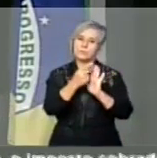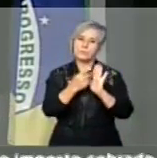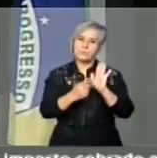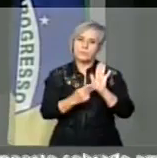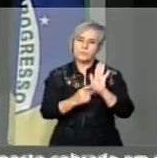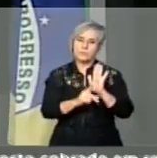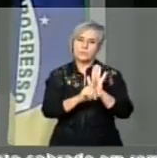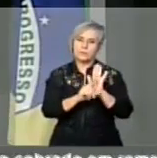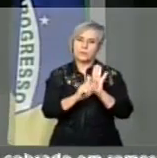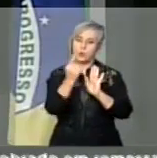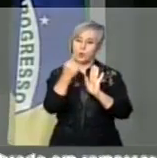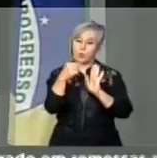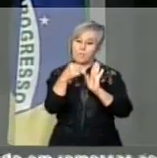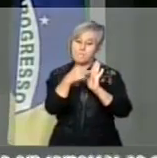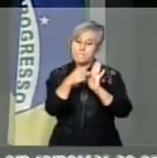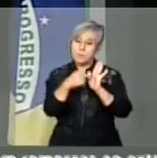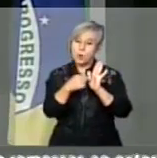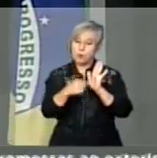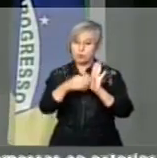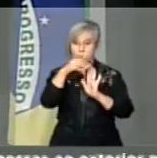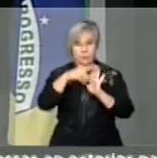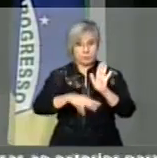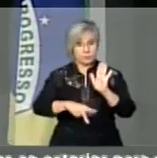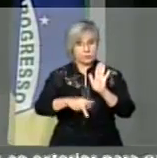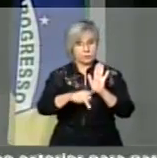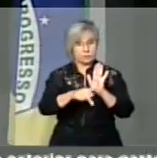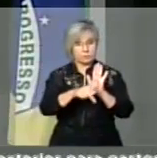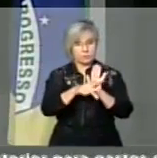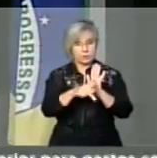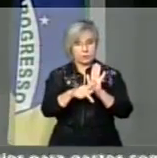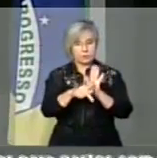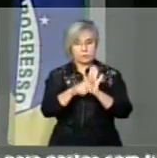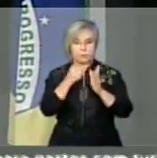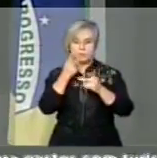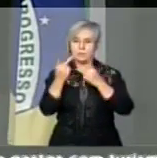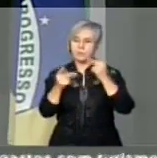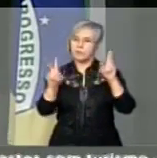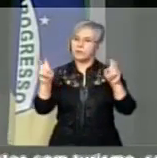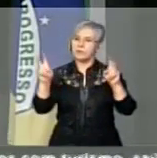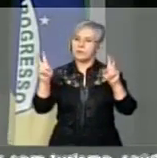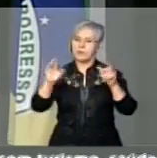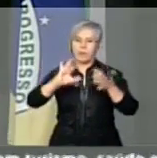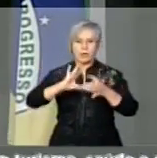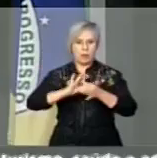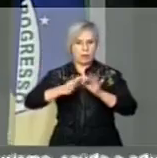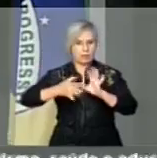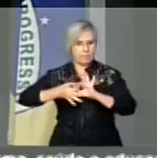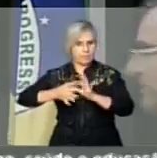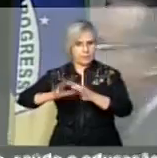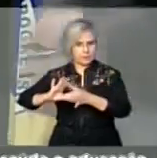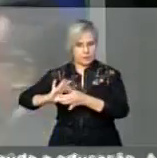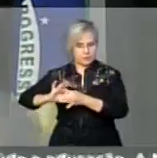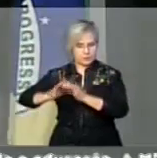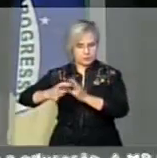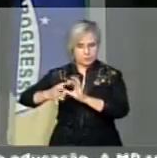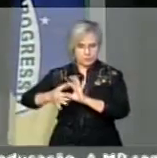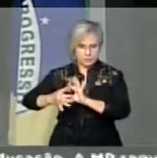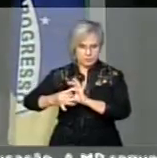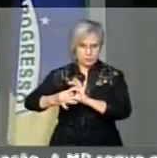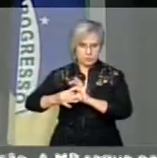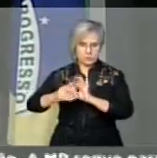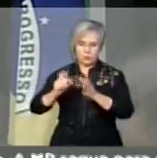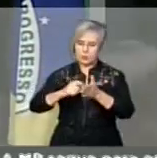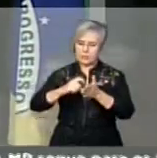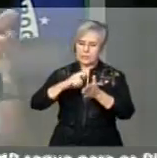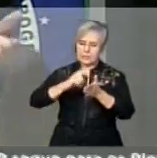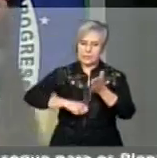dos pontos da medida provisória que trata das Olimpíadas, que é em relação à isenção